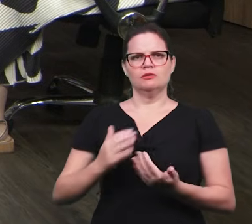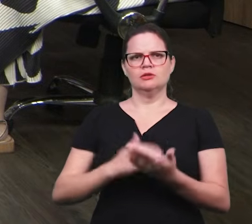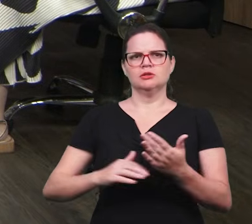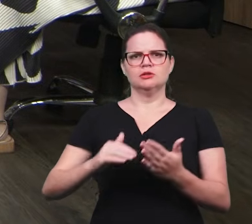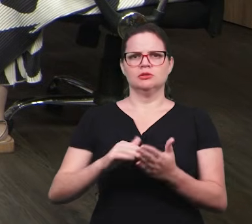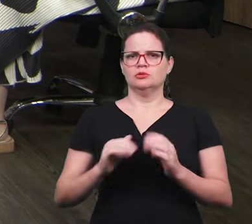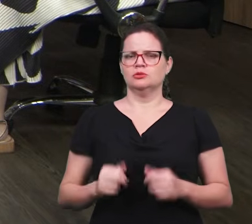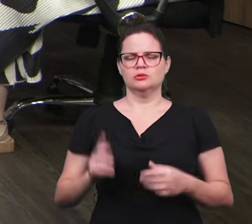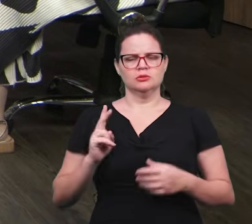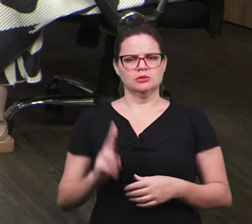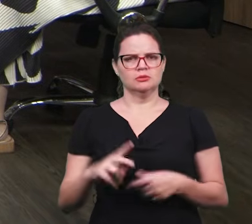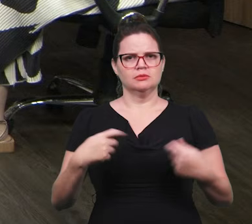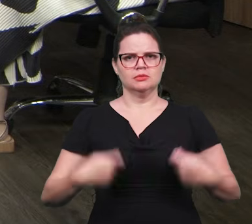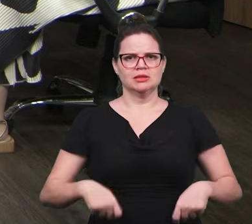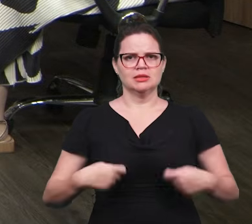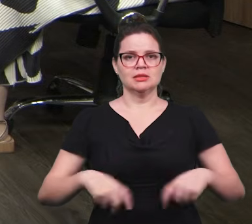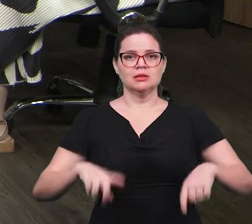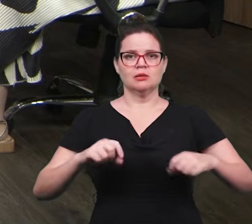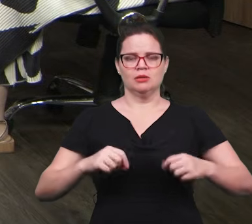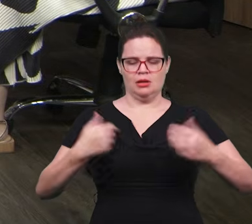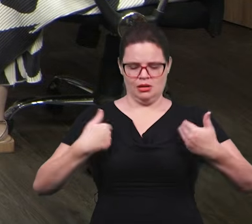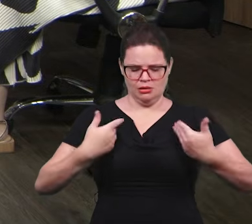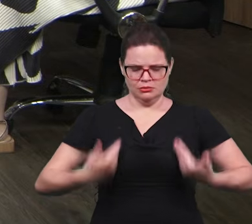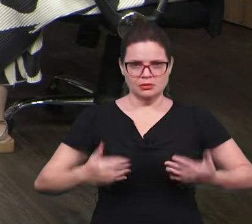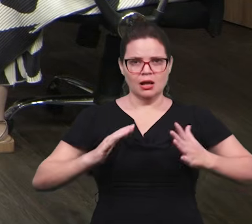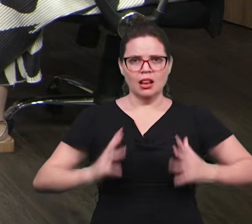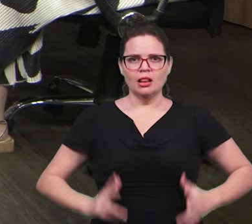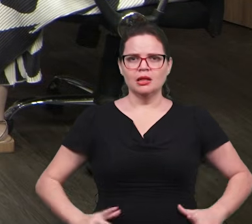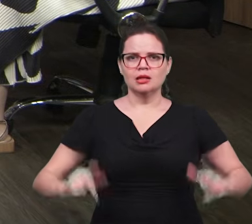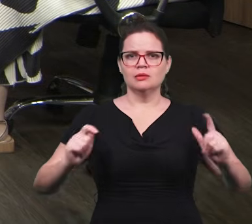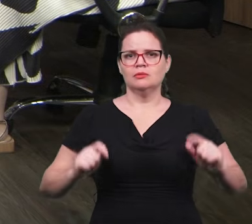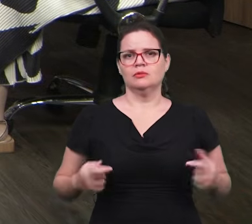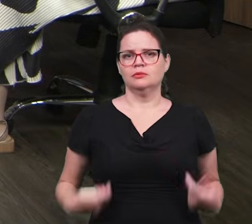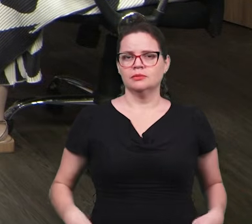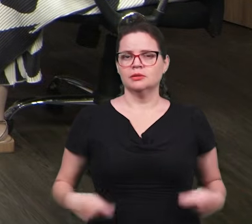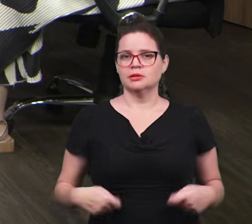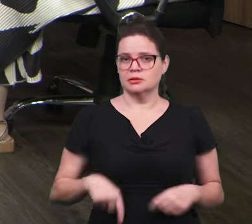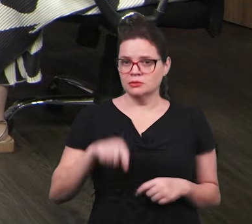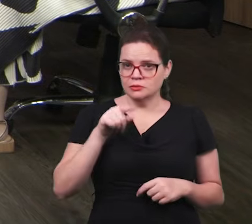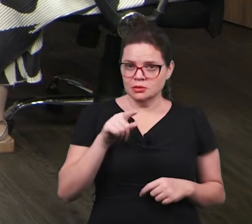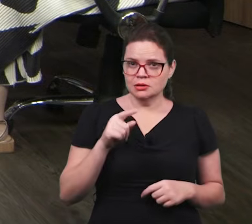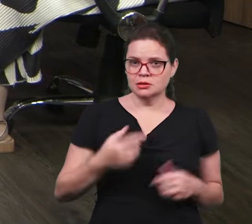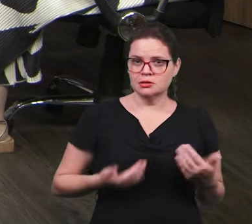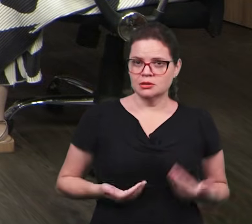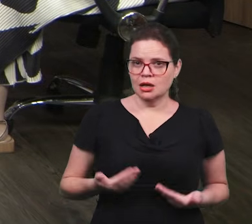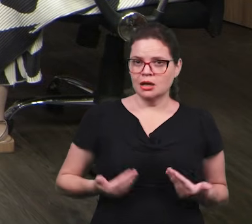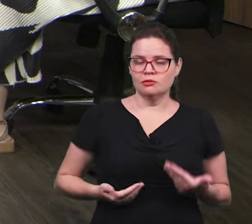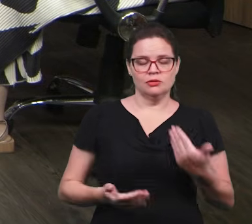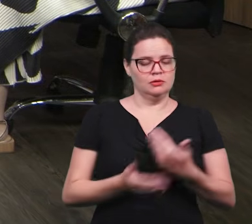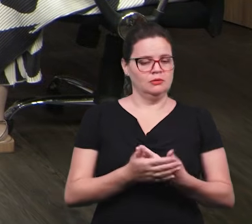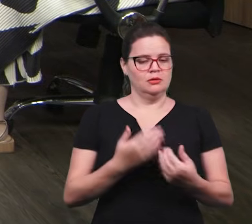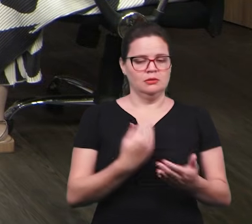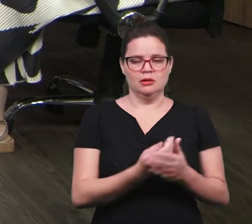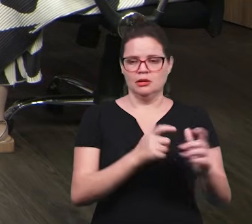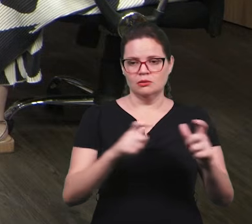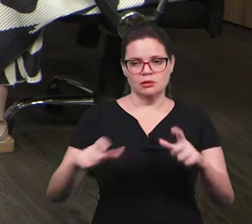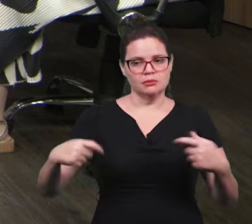tuas vestes. Então, você é servo, você é servo em todo lugar.